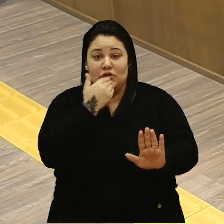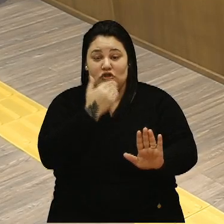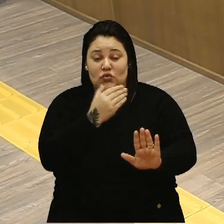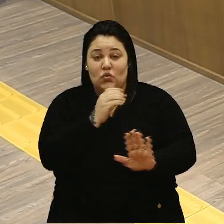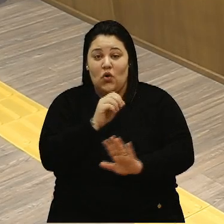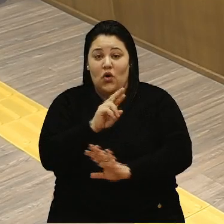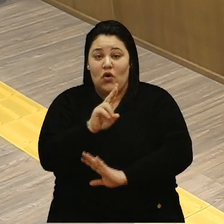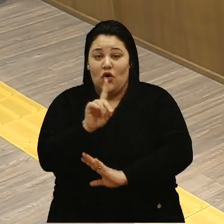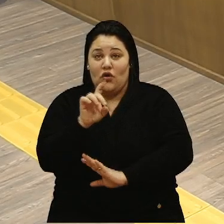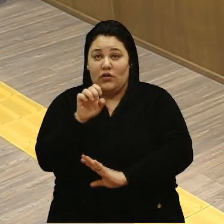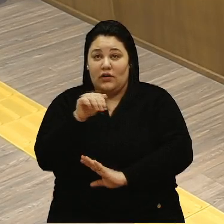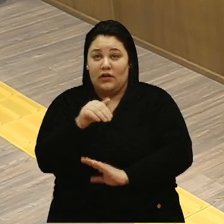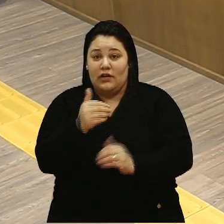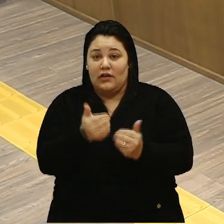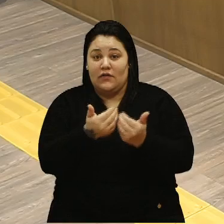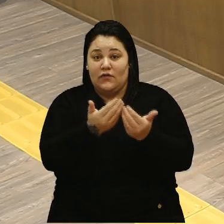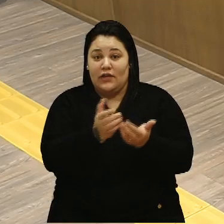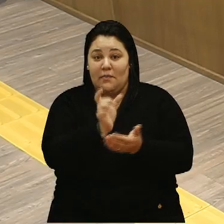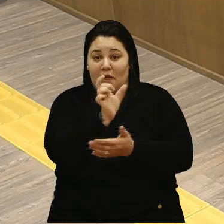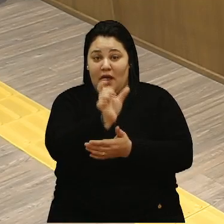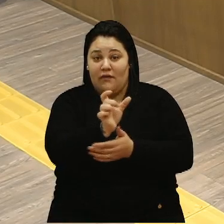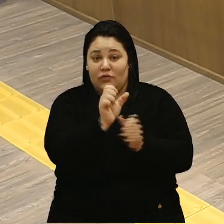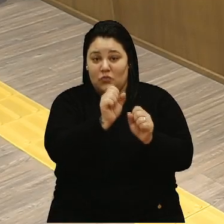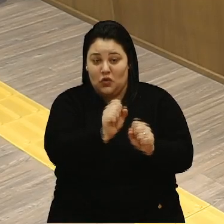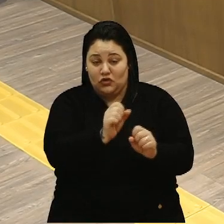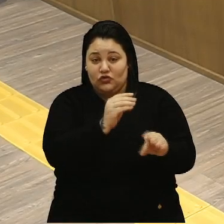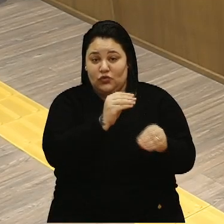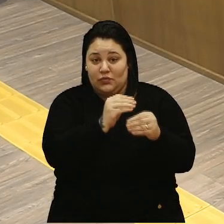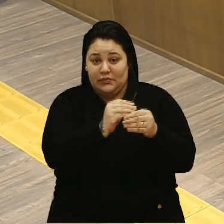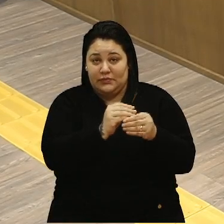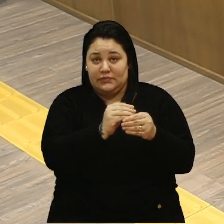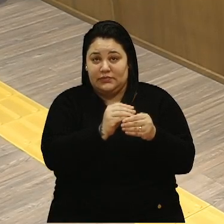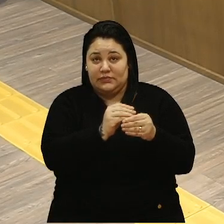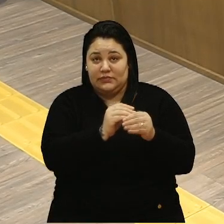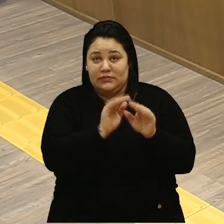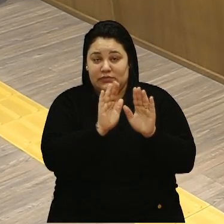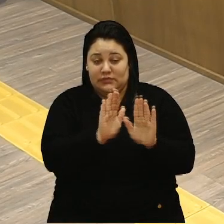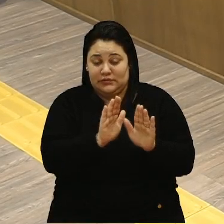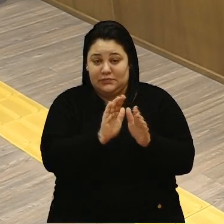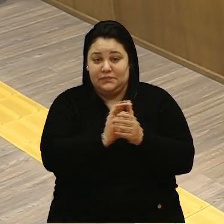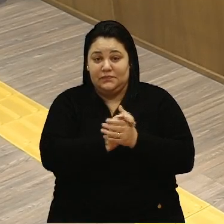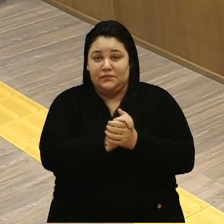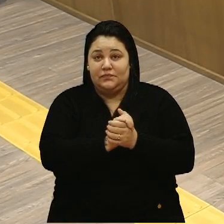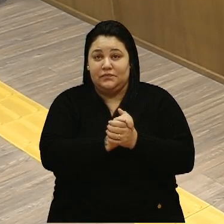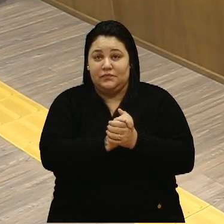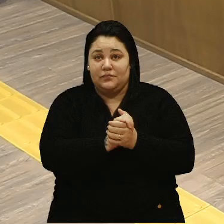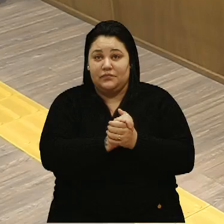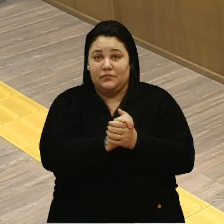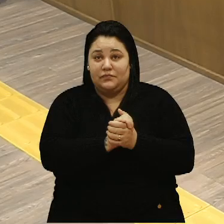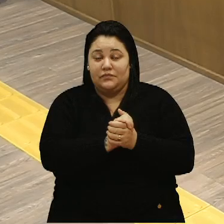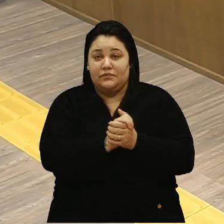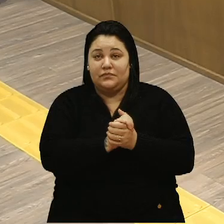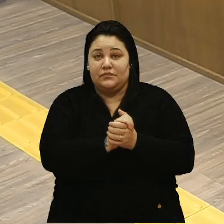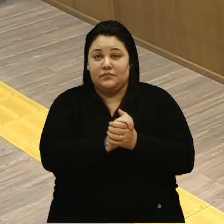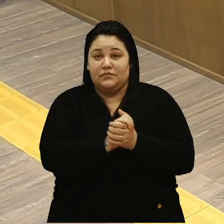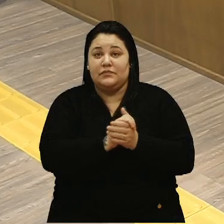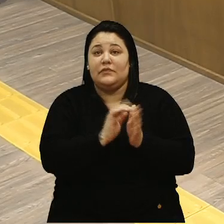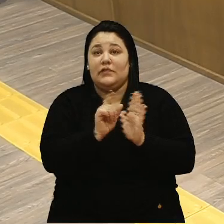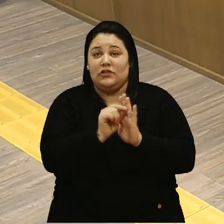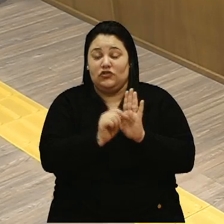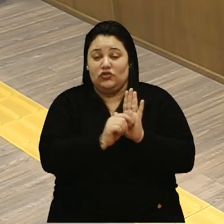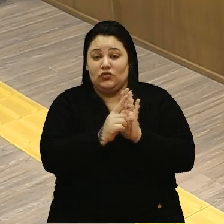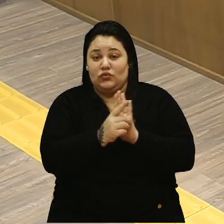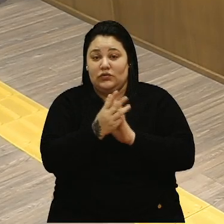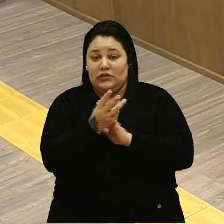de ordem, eu estou lhe dando a palavra, o senhor pode... Só Estou fundamentando minha questão de ordem. Que Artigo 136,